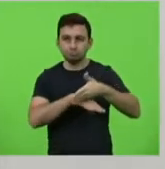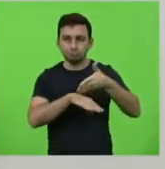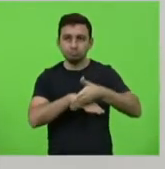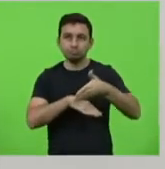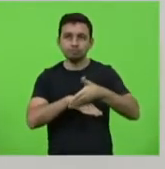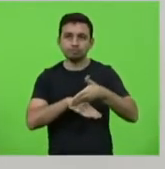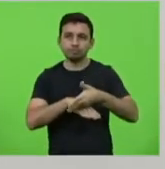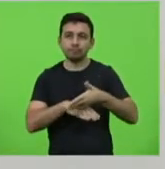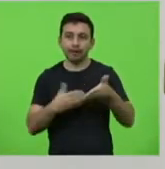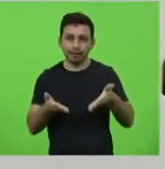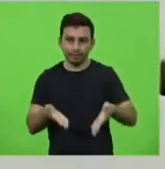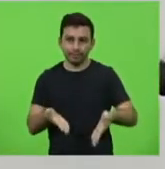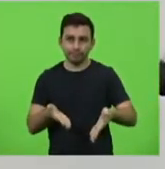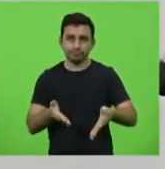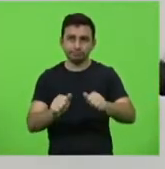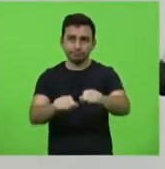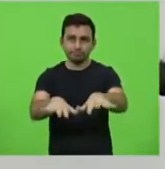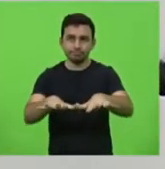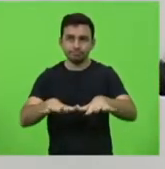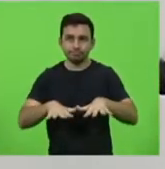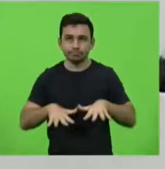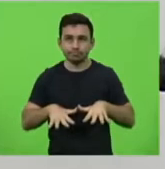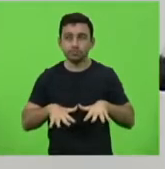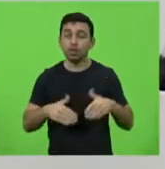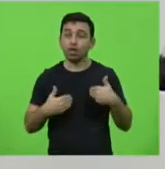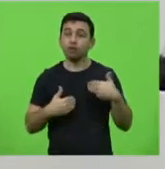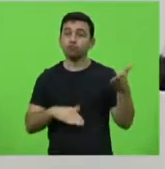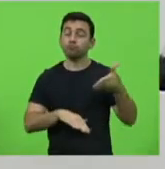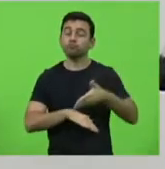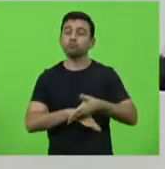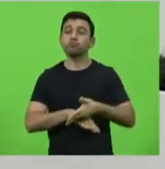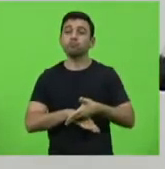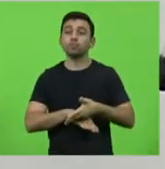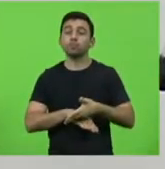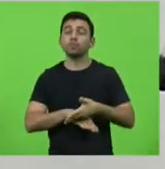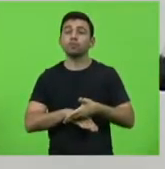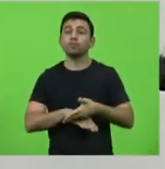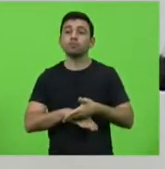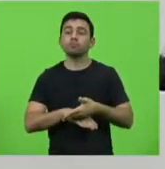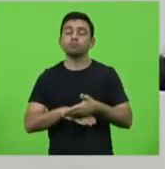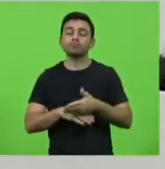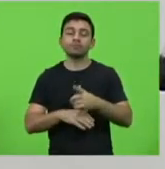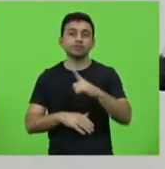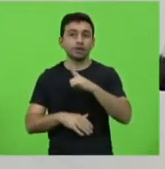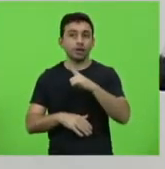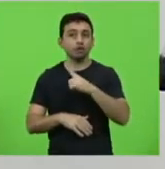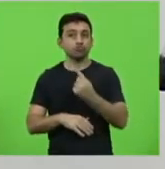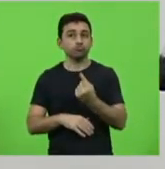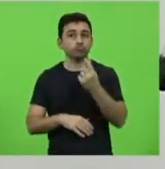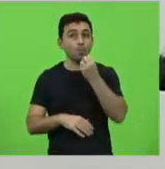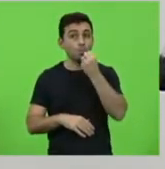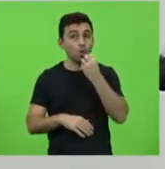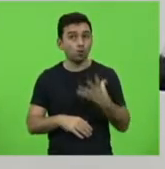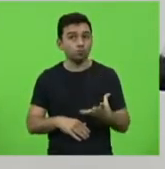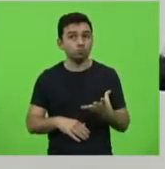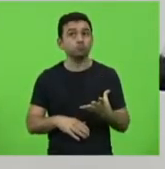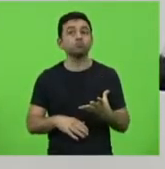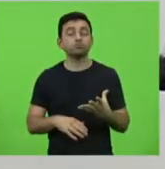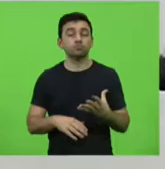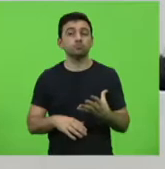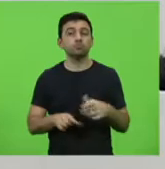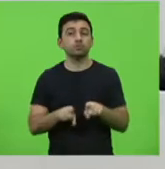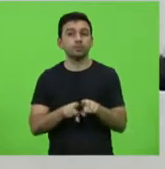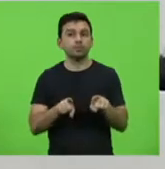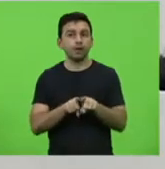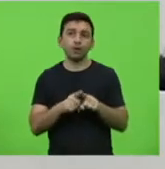dessa sessão. Eu venho aqui para falar sobre algo muito bom e algo que também não